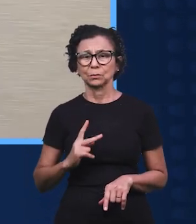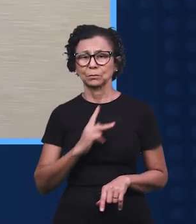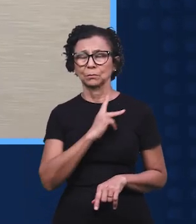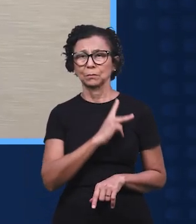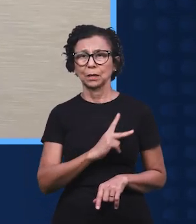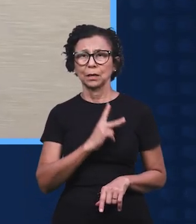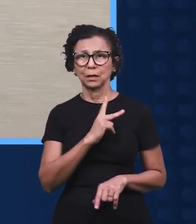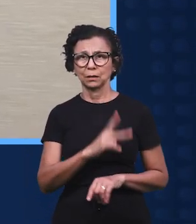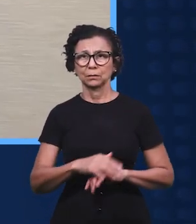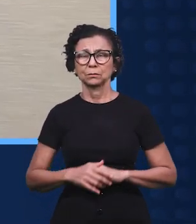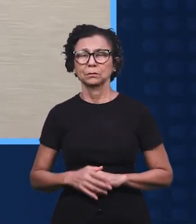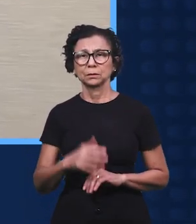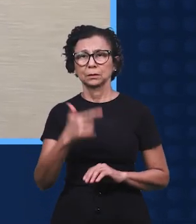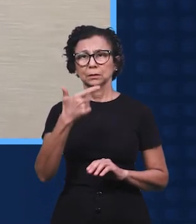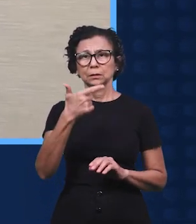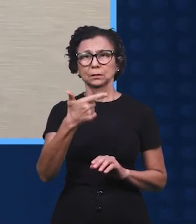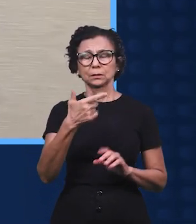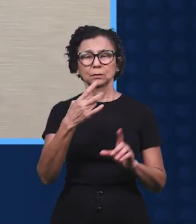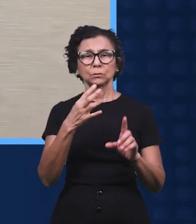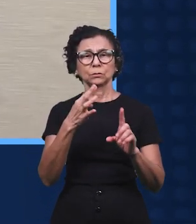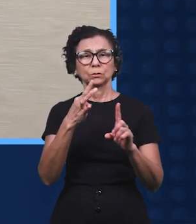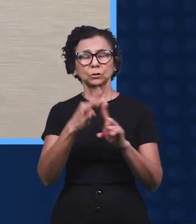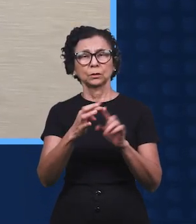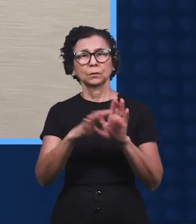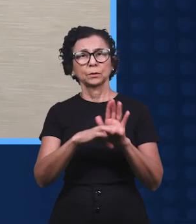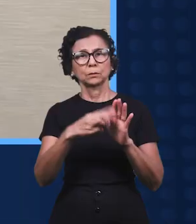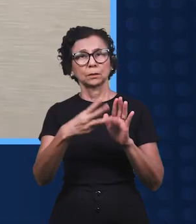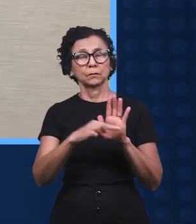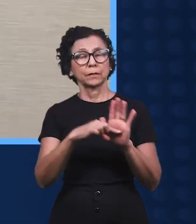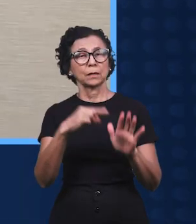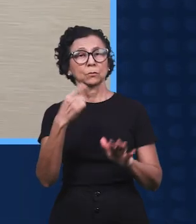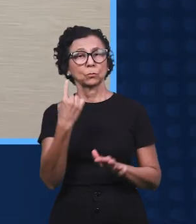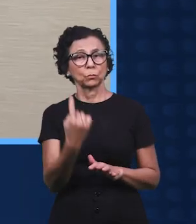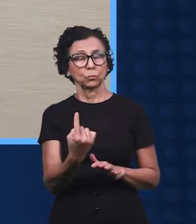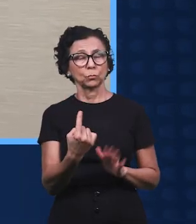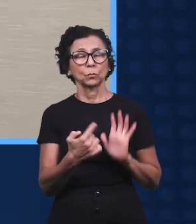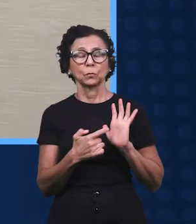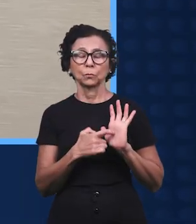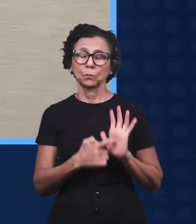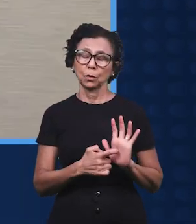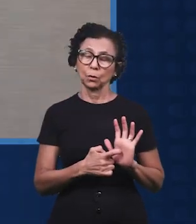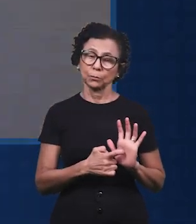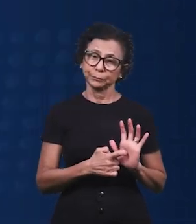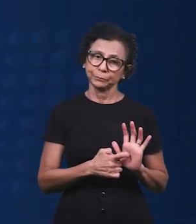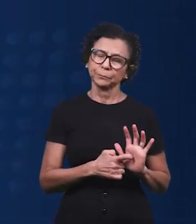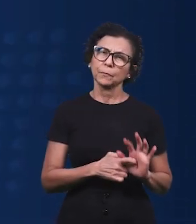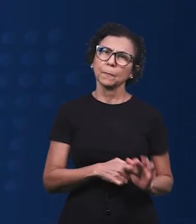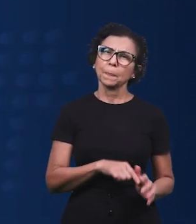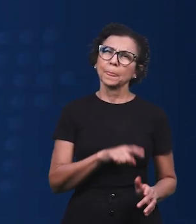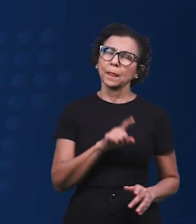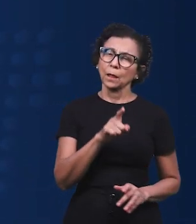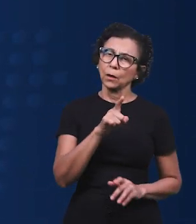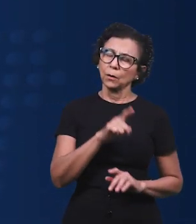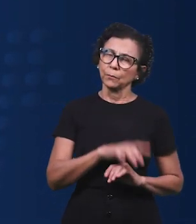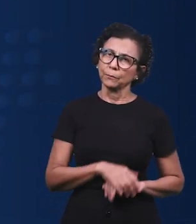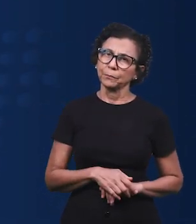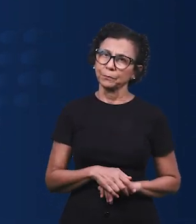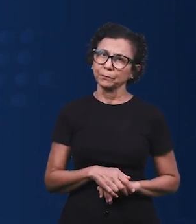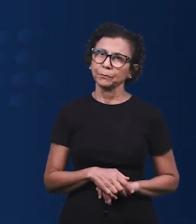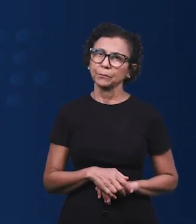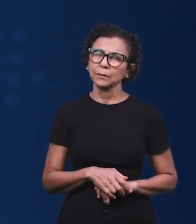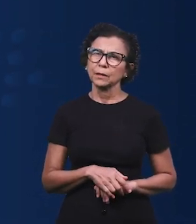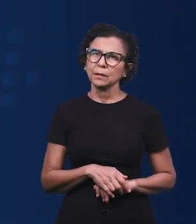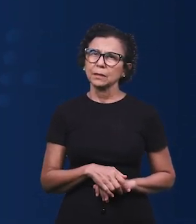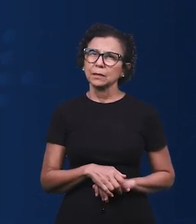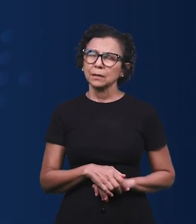em 2 Timóteo, no capítulo 3, no verso 1, ele diz assim: sabe, porém, isto, que